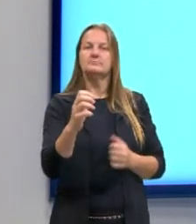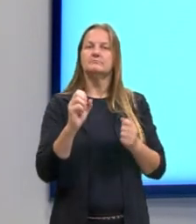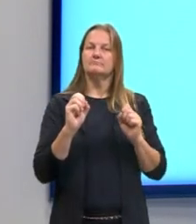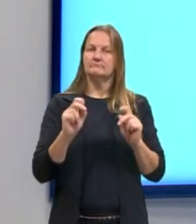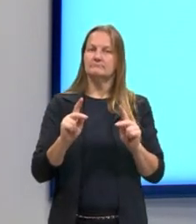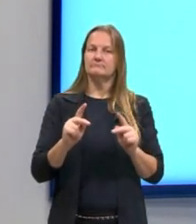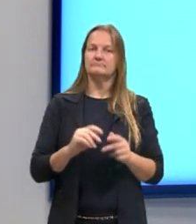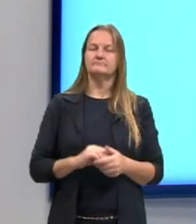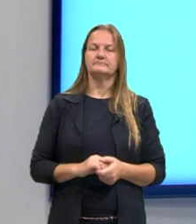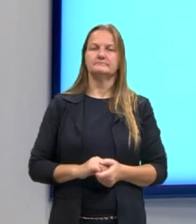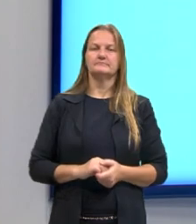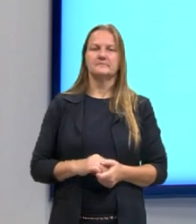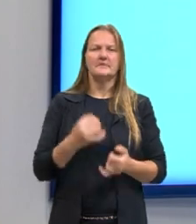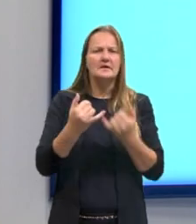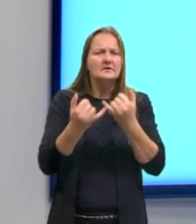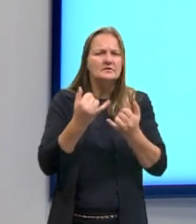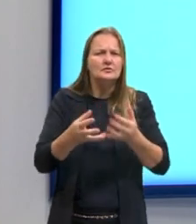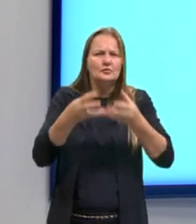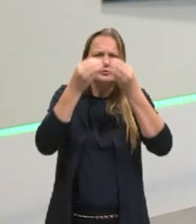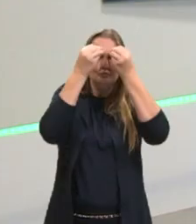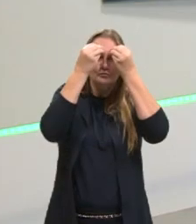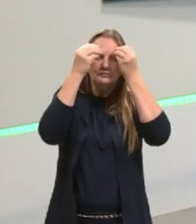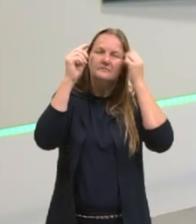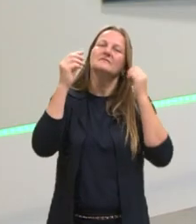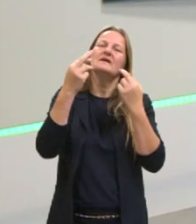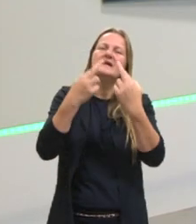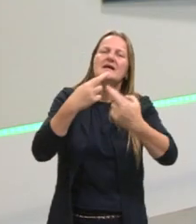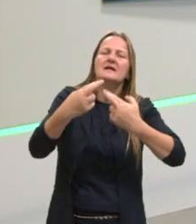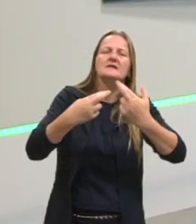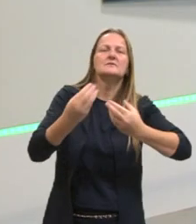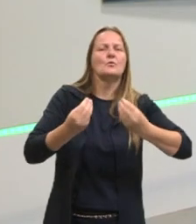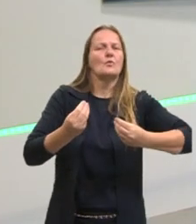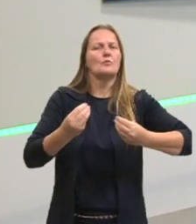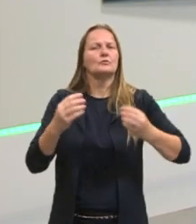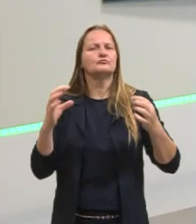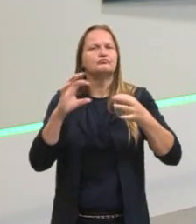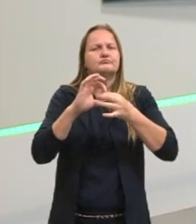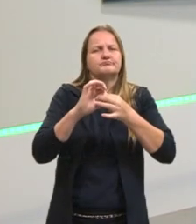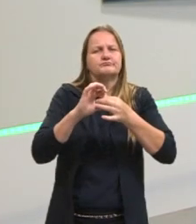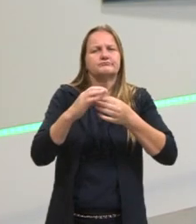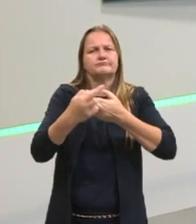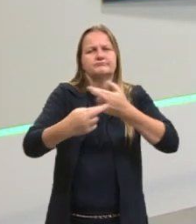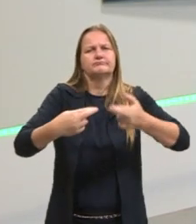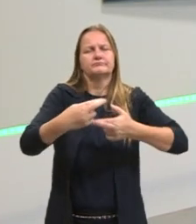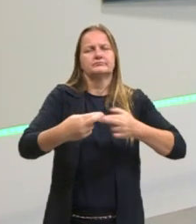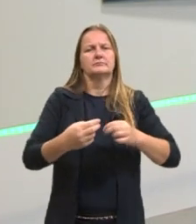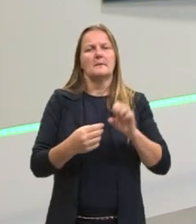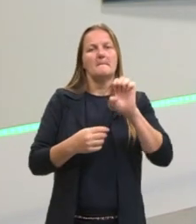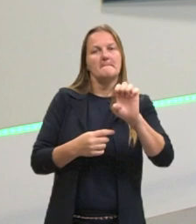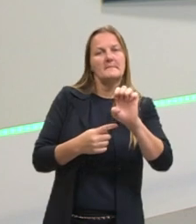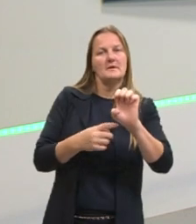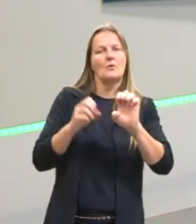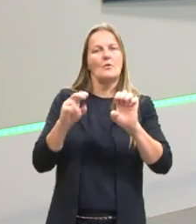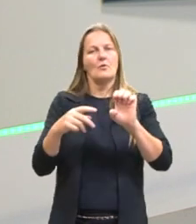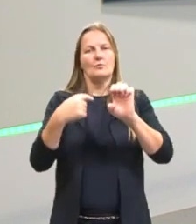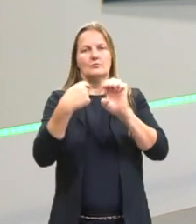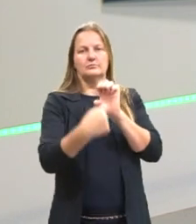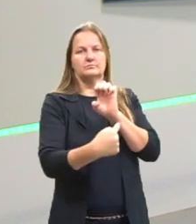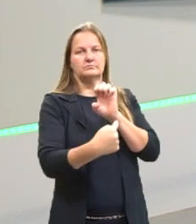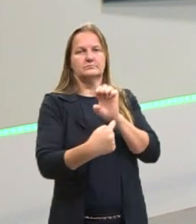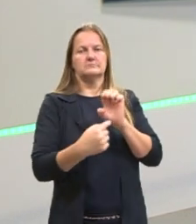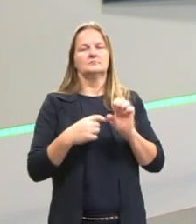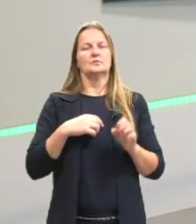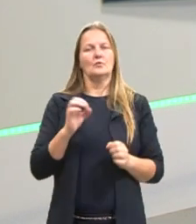nosso exercício de fixação, que é para a gente fazer a relação, então, estabelecer a relação de pertinência, se um